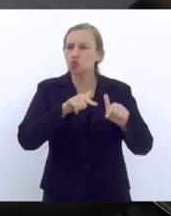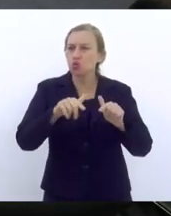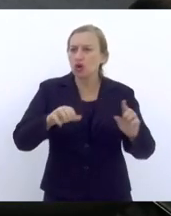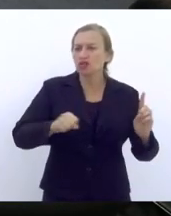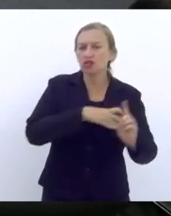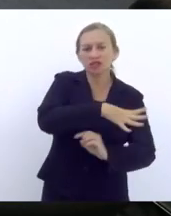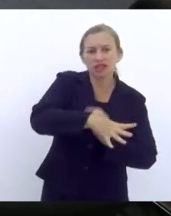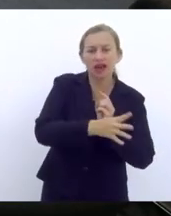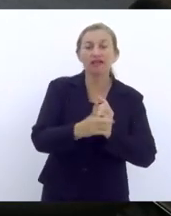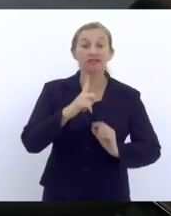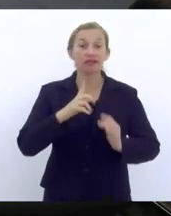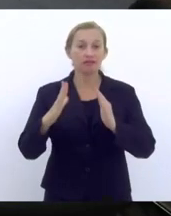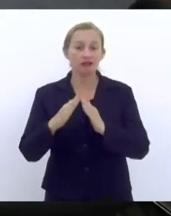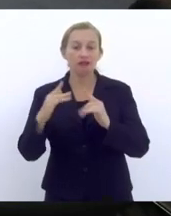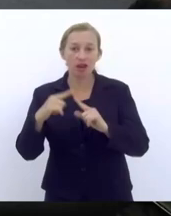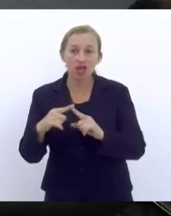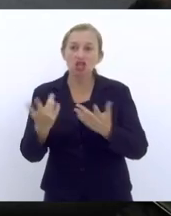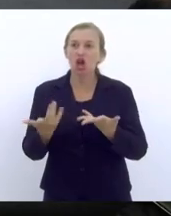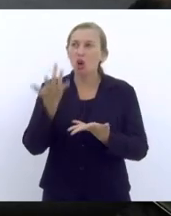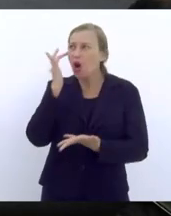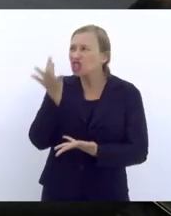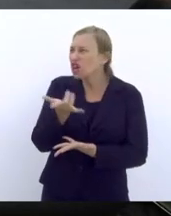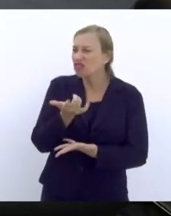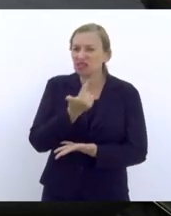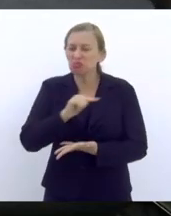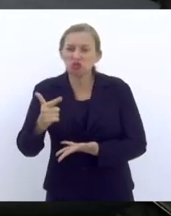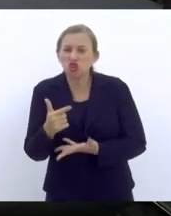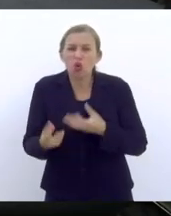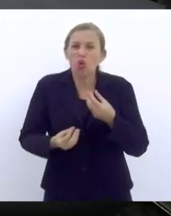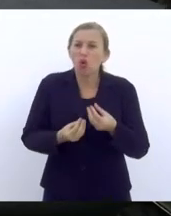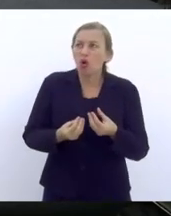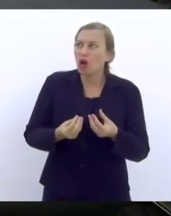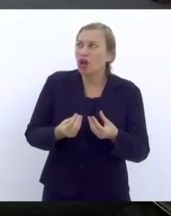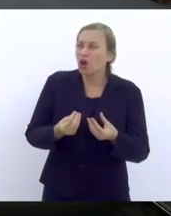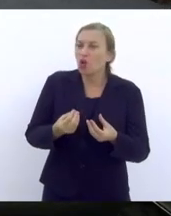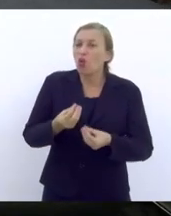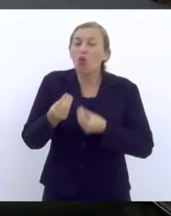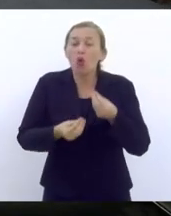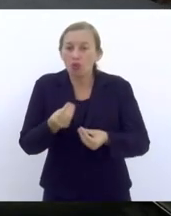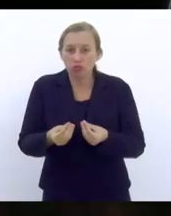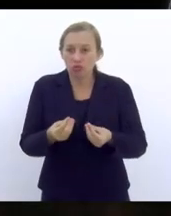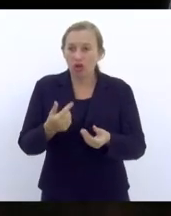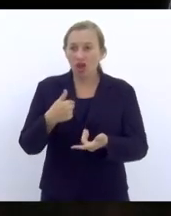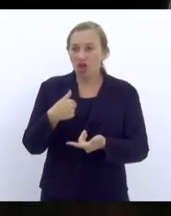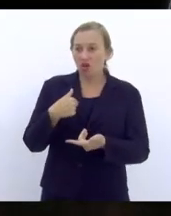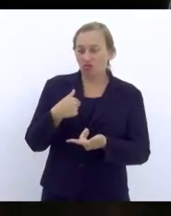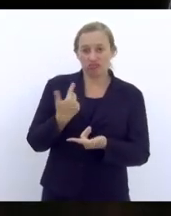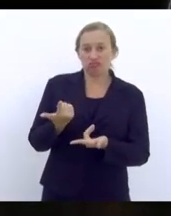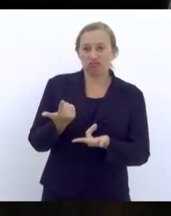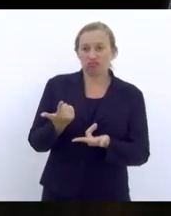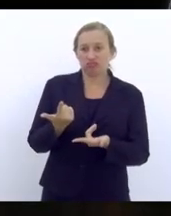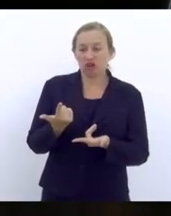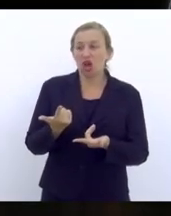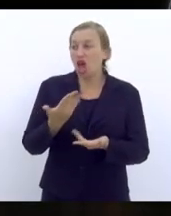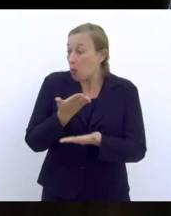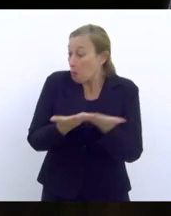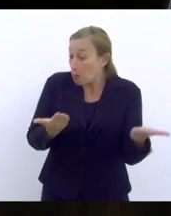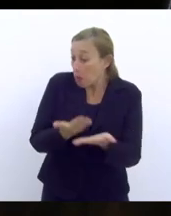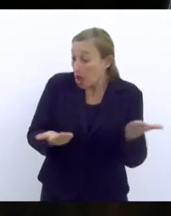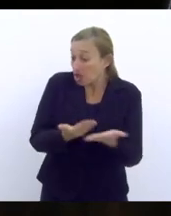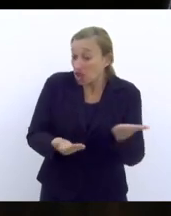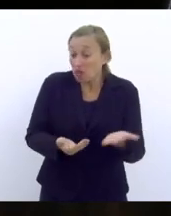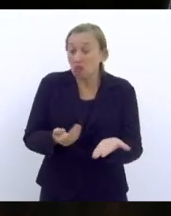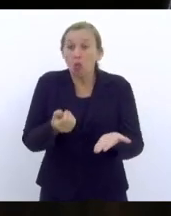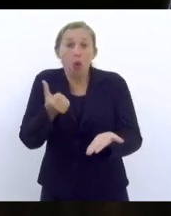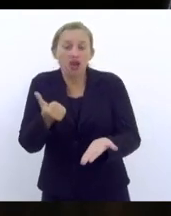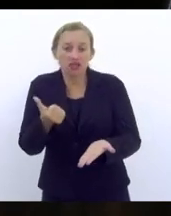na igreja, eu achava que não tinha jeito para mim. Eu realmente era um caso perdido. Eu fui baleado, quase perdi minha vida várias